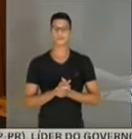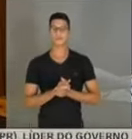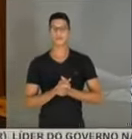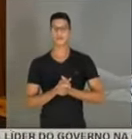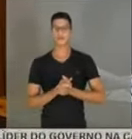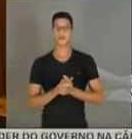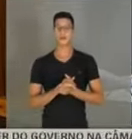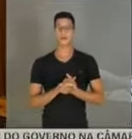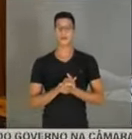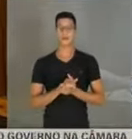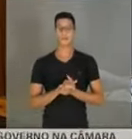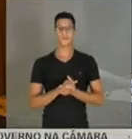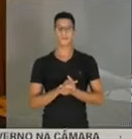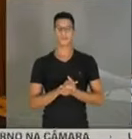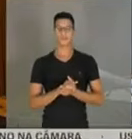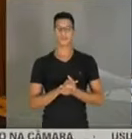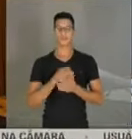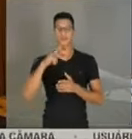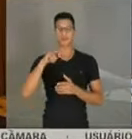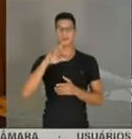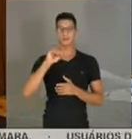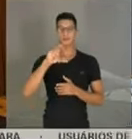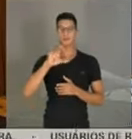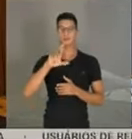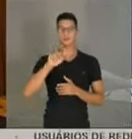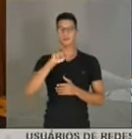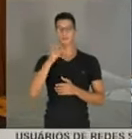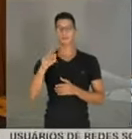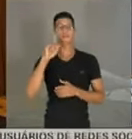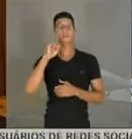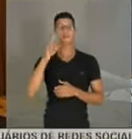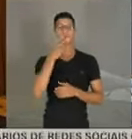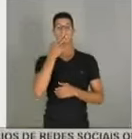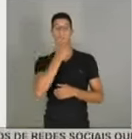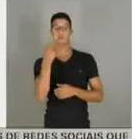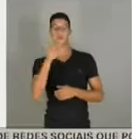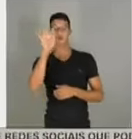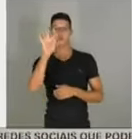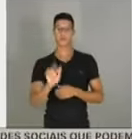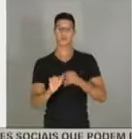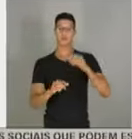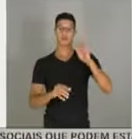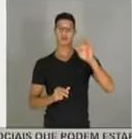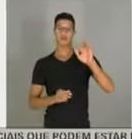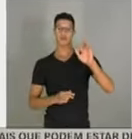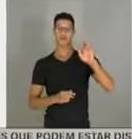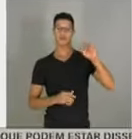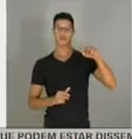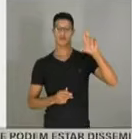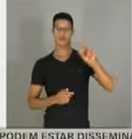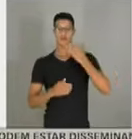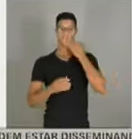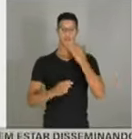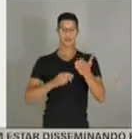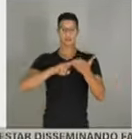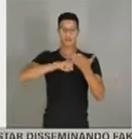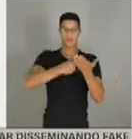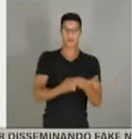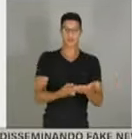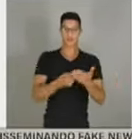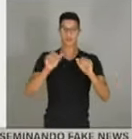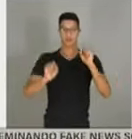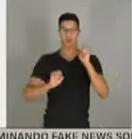Dai. Essa procuração foi solicitada no dia 22 de fevereiro pela Fernanda da Delog, pedindo tradução juramentada